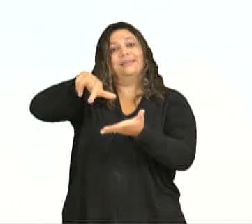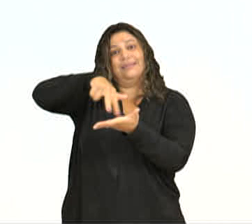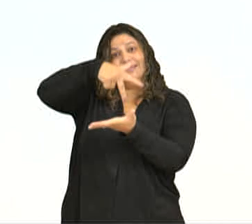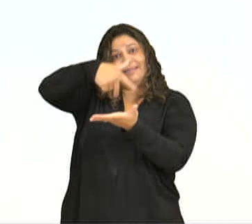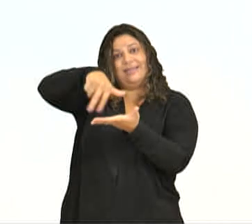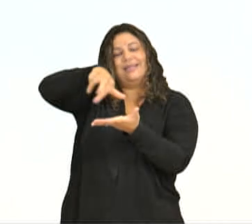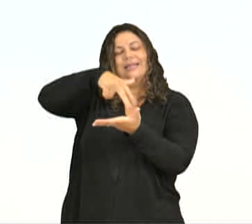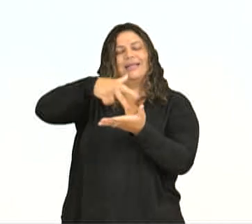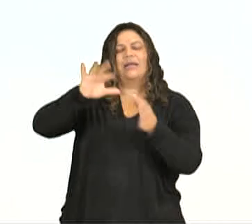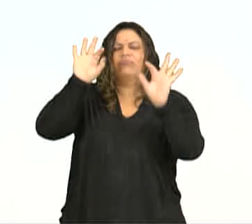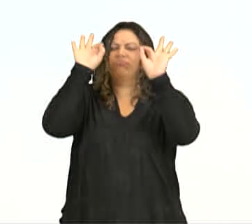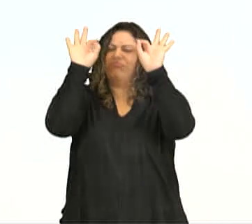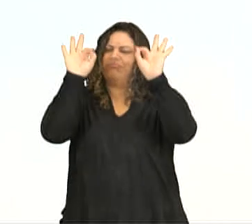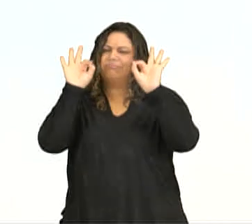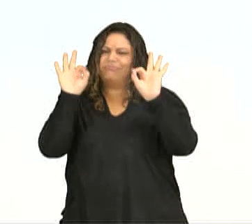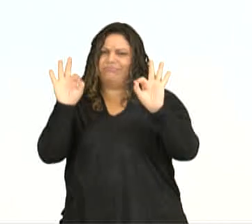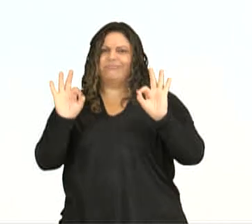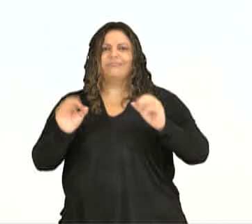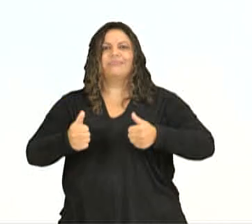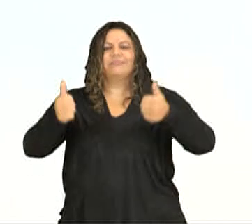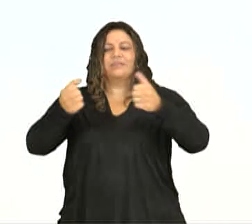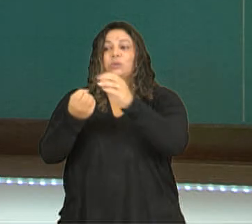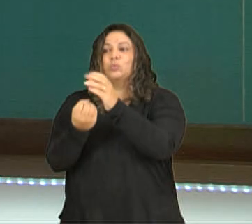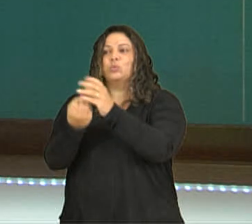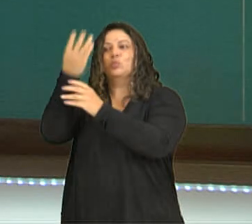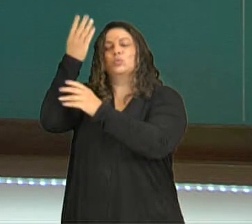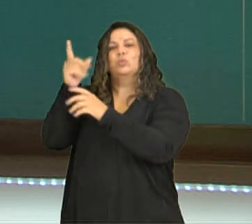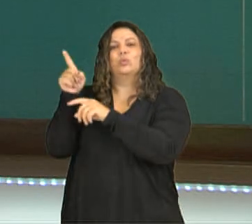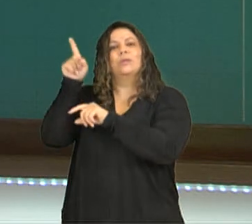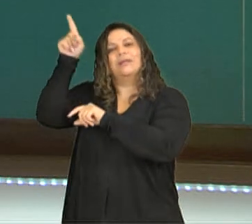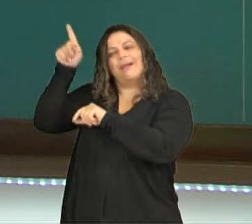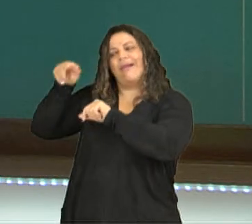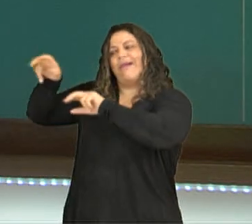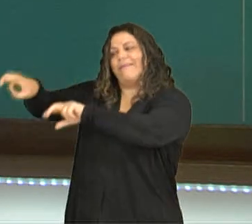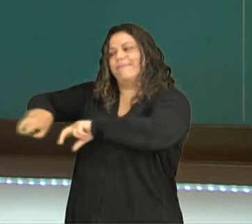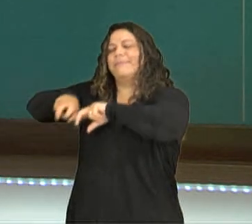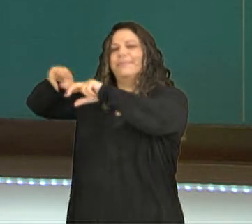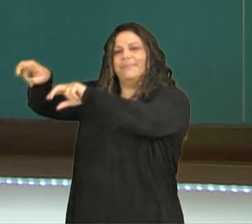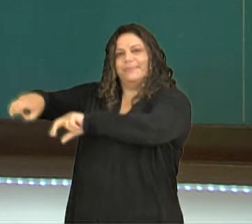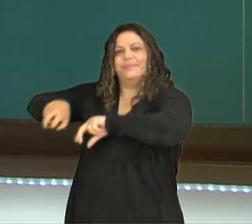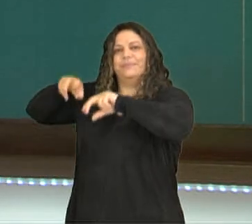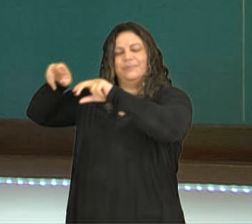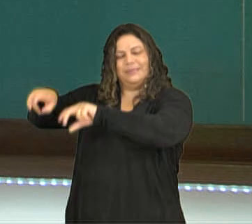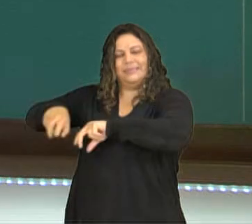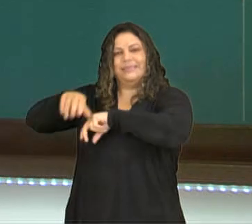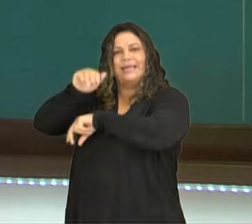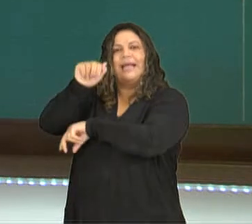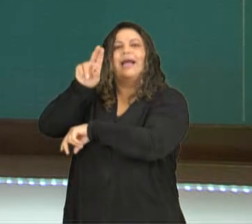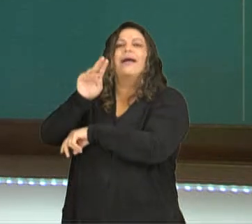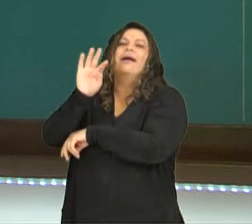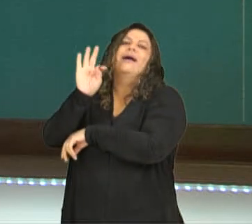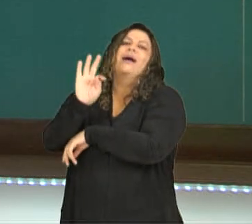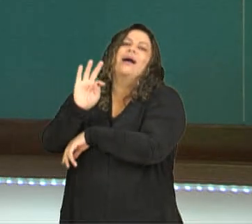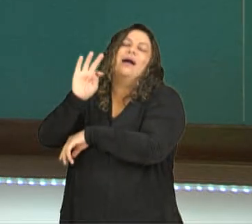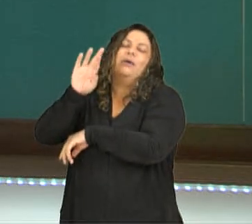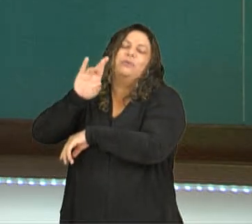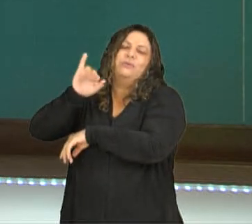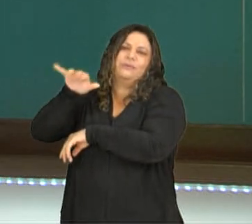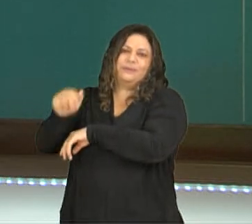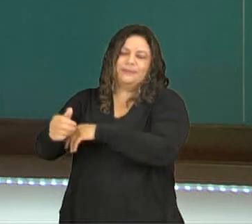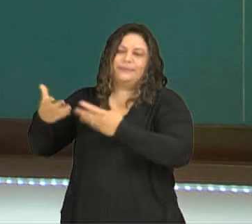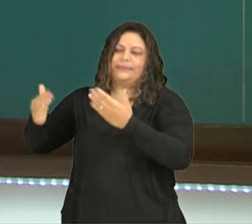tão elegante surgiu lá dos camponeses austríacos, ela evoluiu com o passar dos anos,